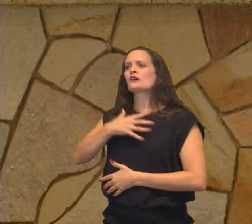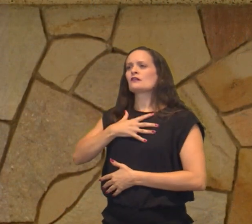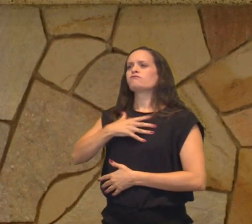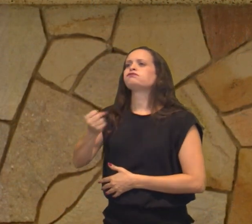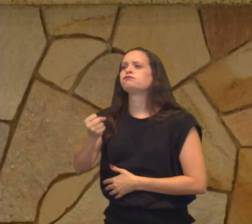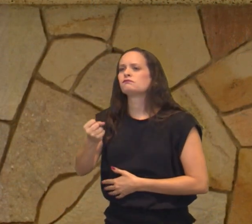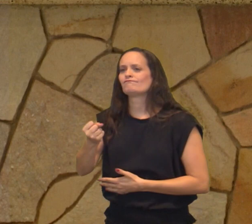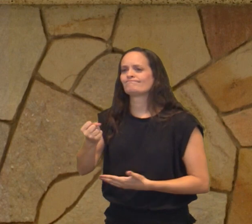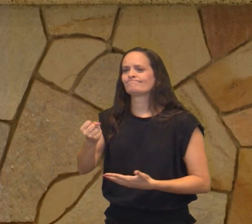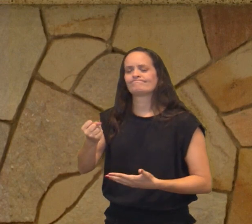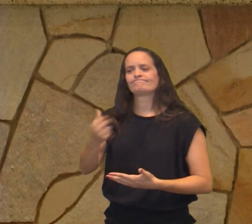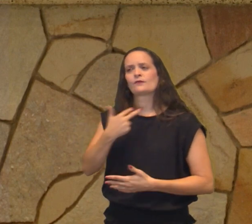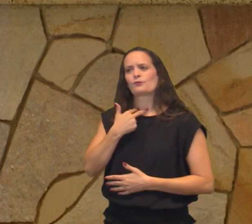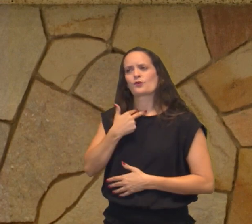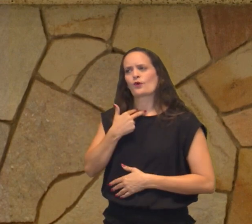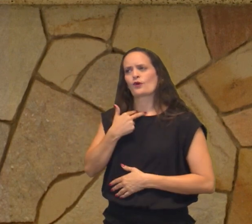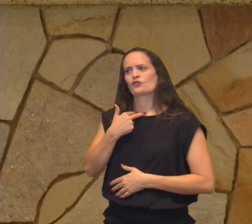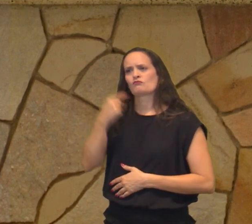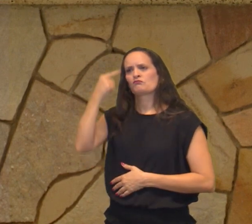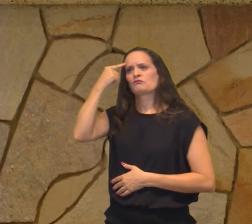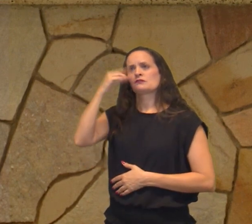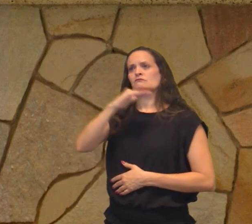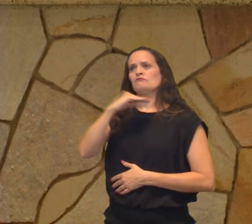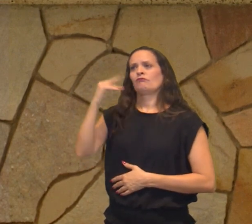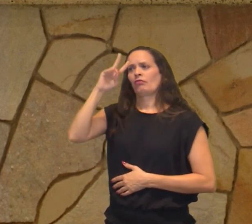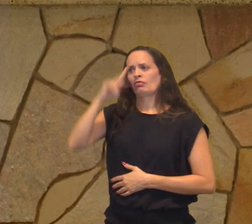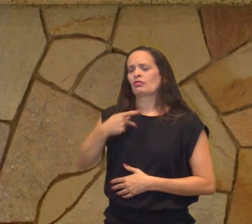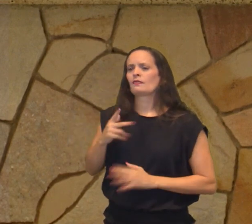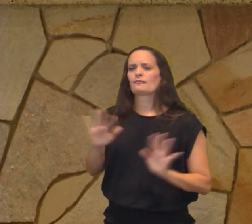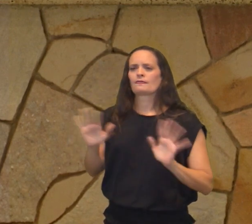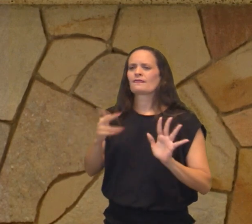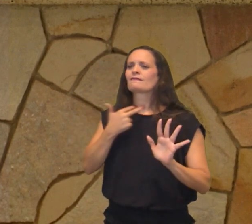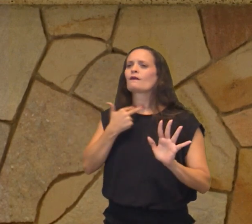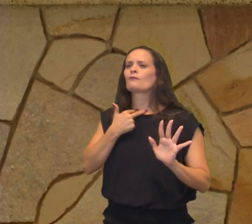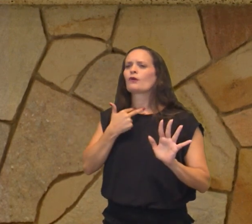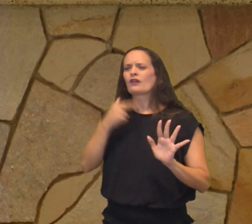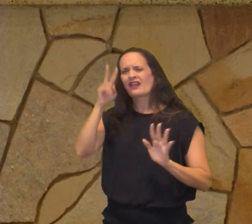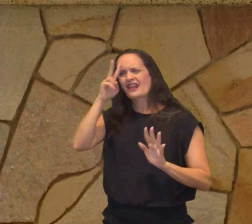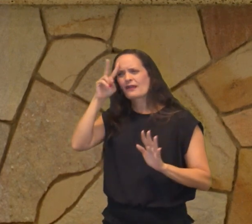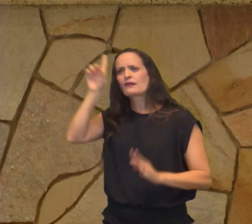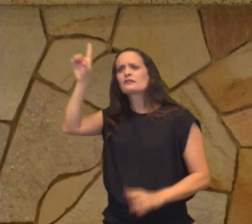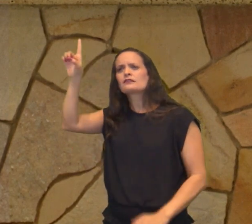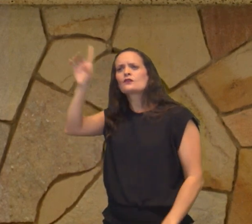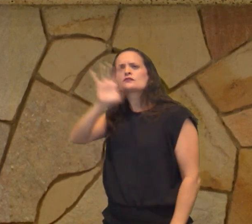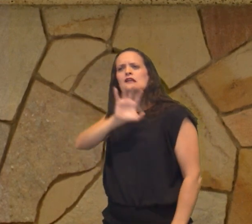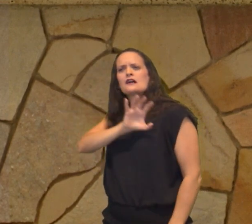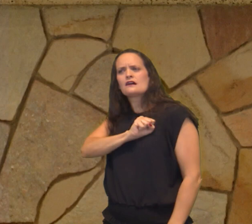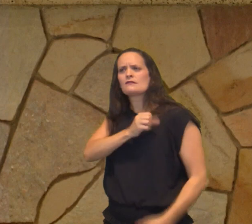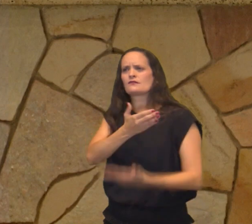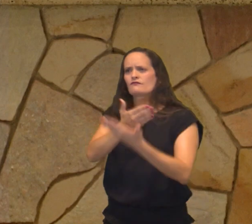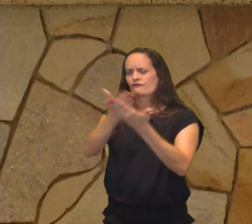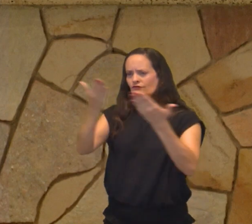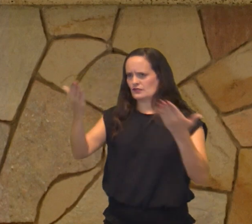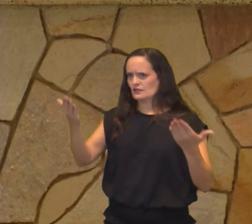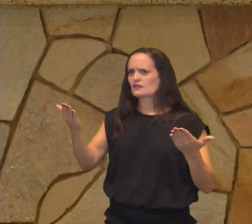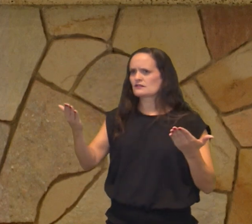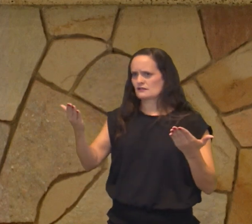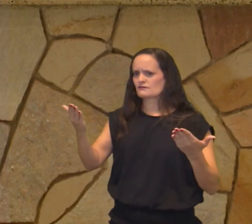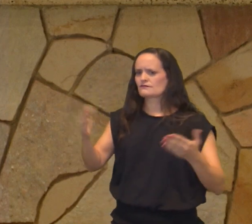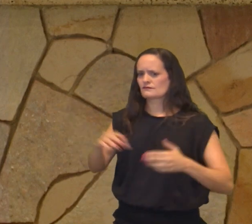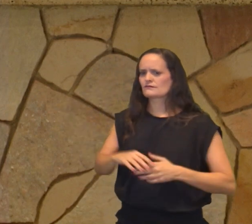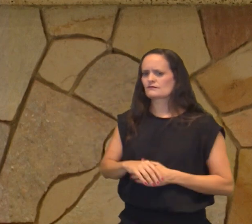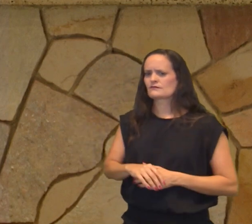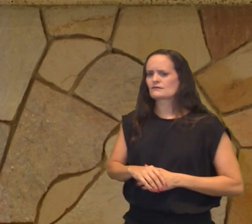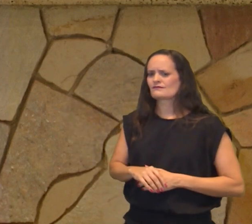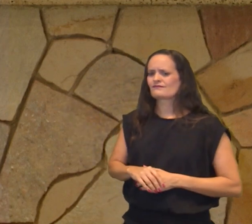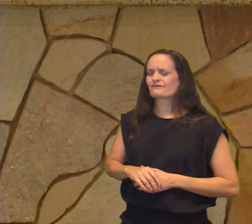não deve ser assim. Você que está aqui, existe um Deus que te ama, e é por isso que nós nos referimos a Deus como Pai.